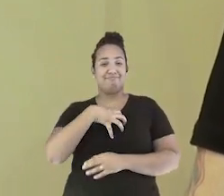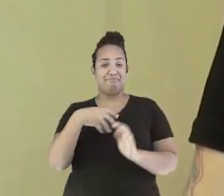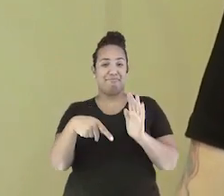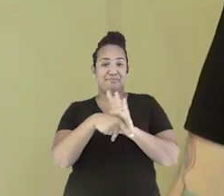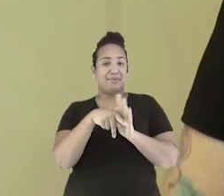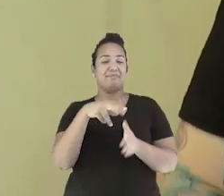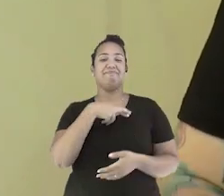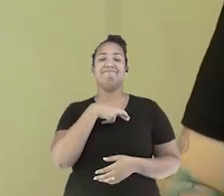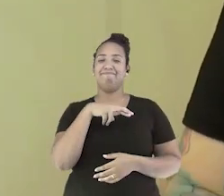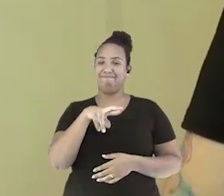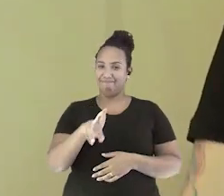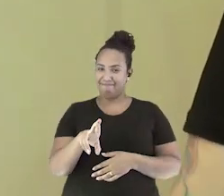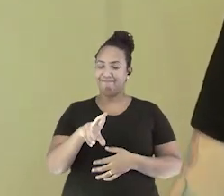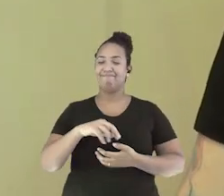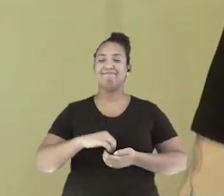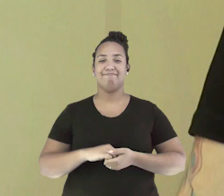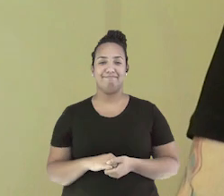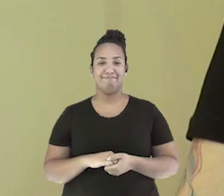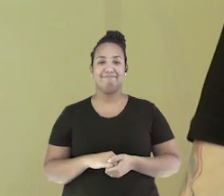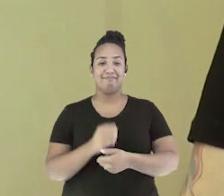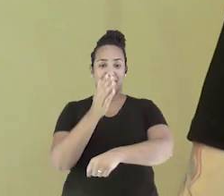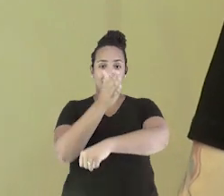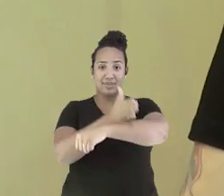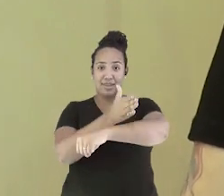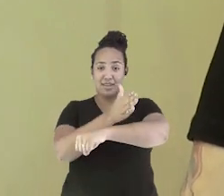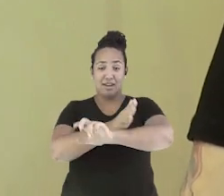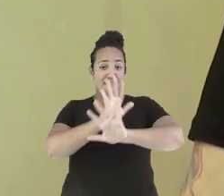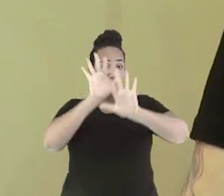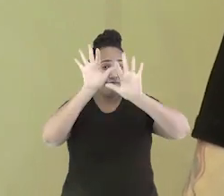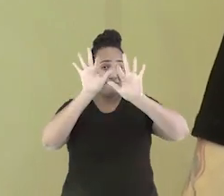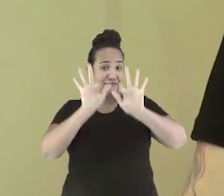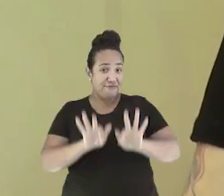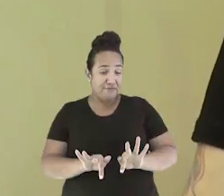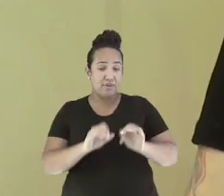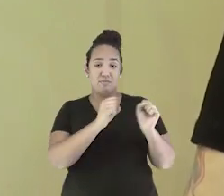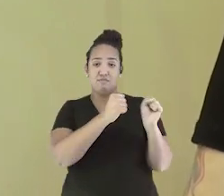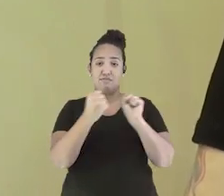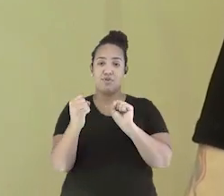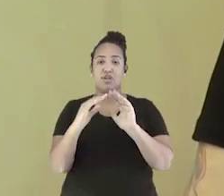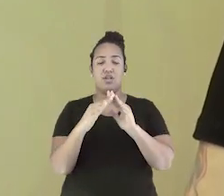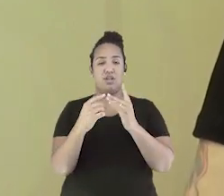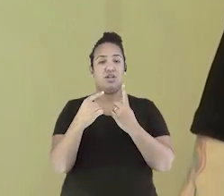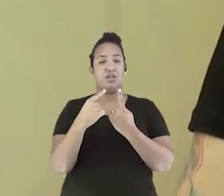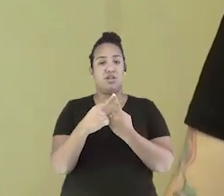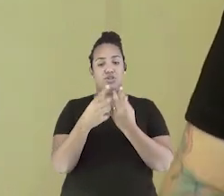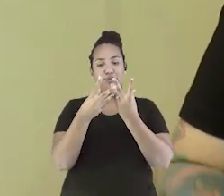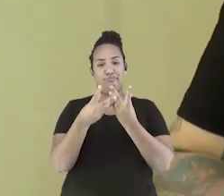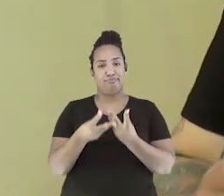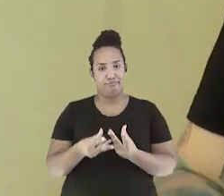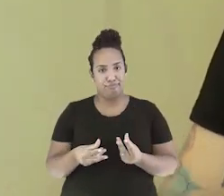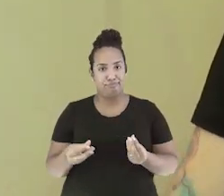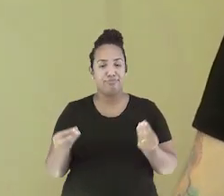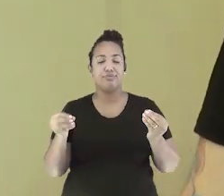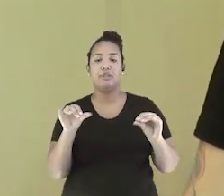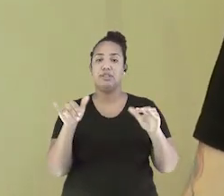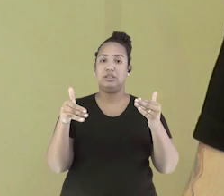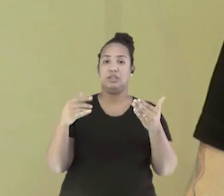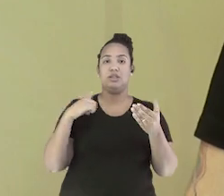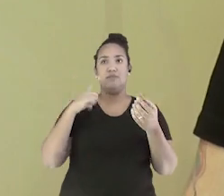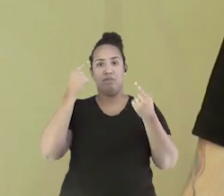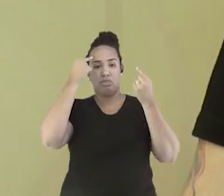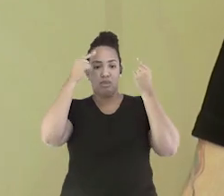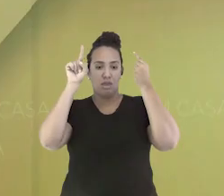religioso. Ao fim da Idade Média, já no século XV, o poder da Igreja Católica já tinha diminuído e novas correntes de